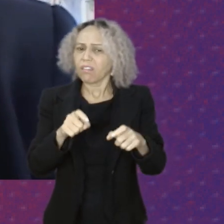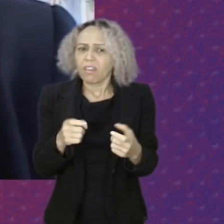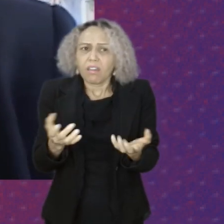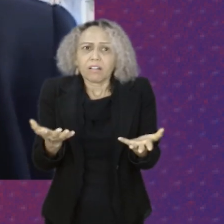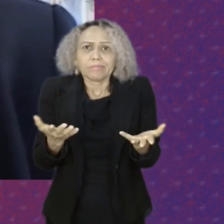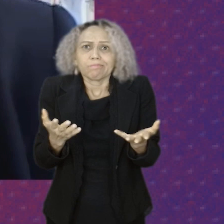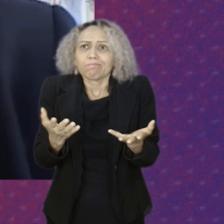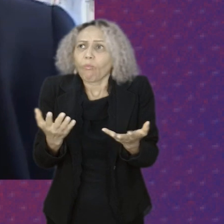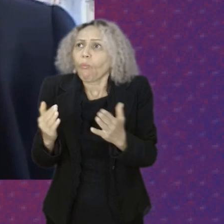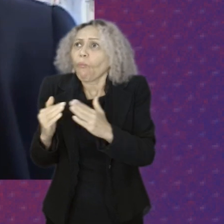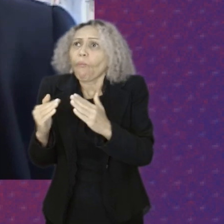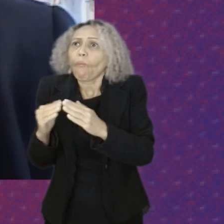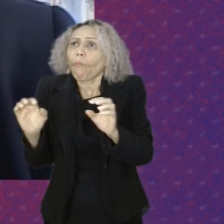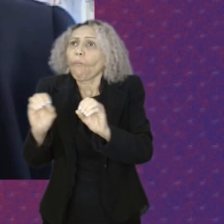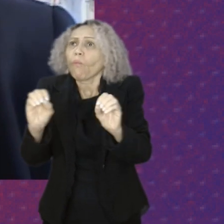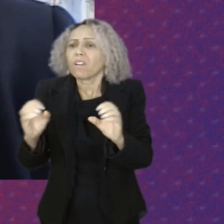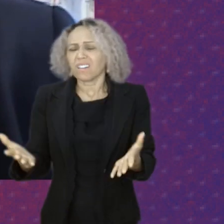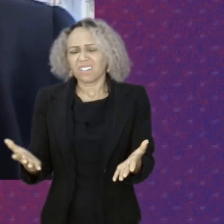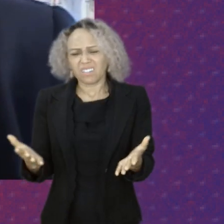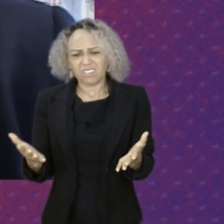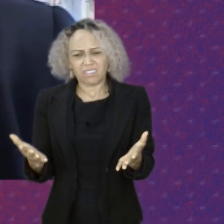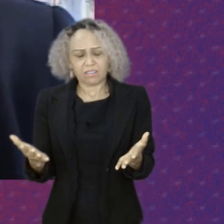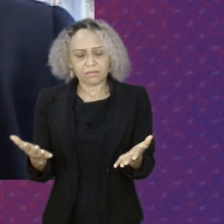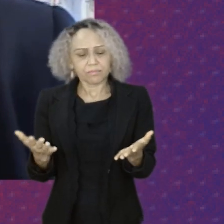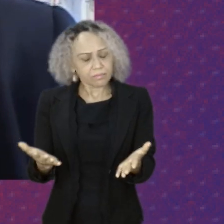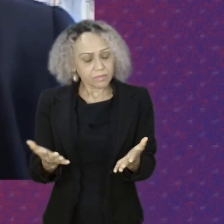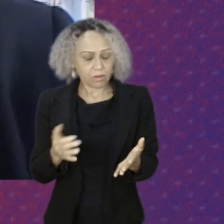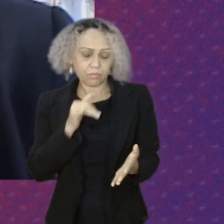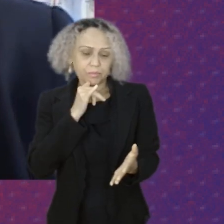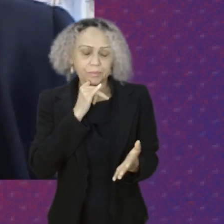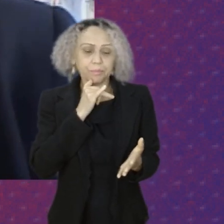tem a distribuição de terra, né, entre